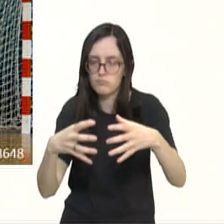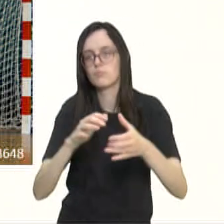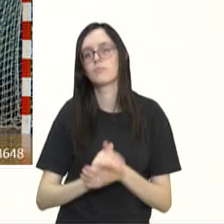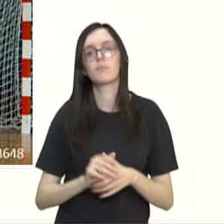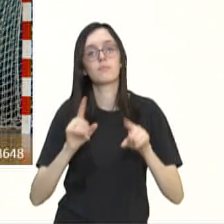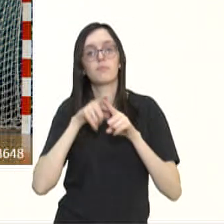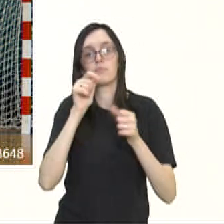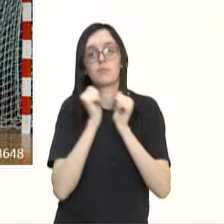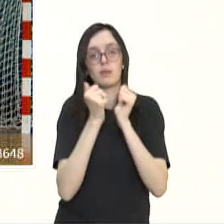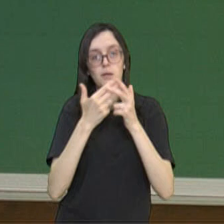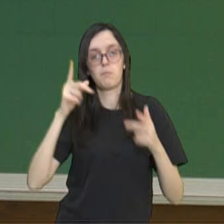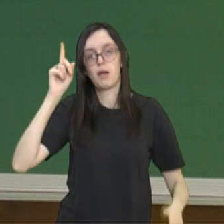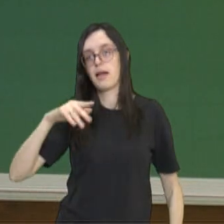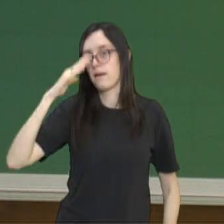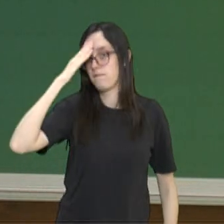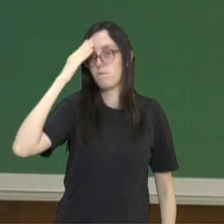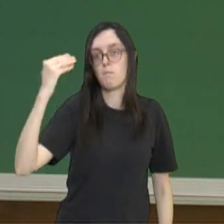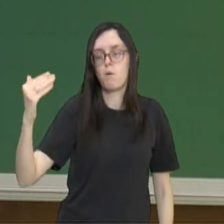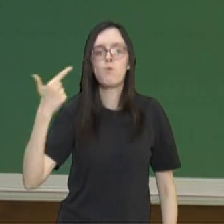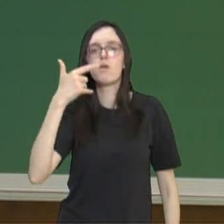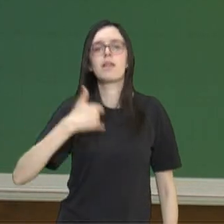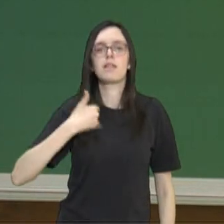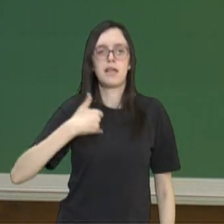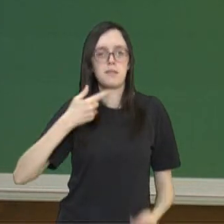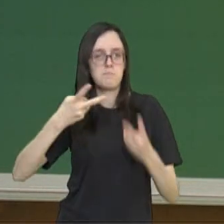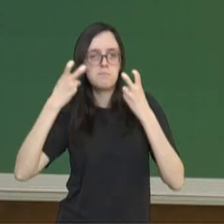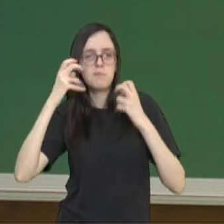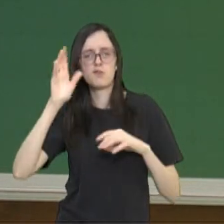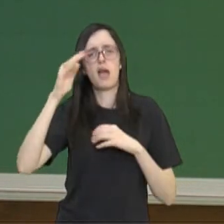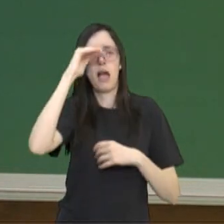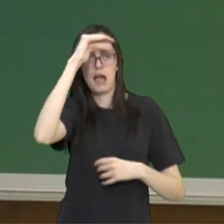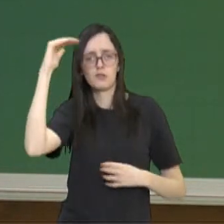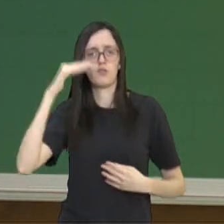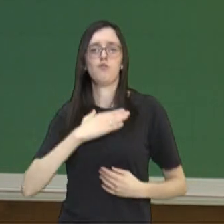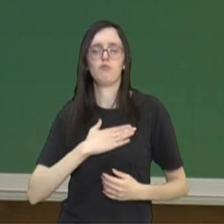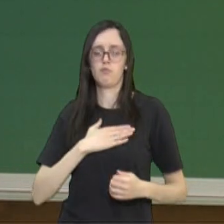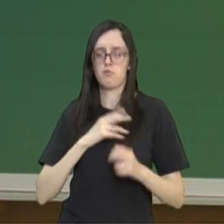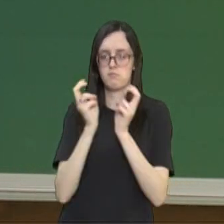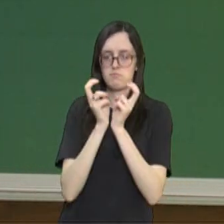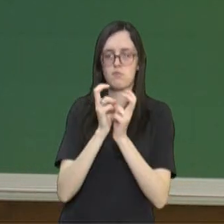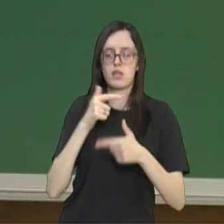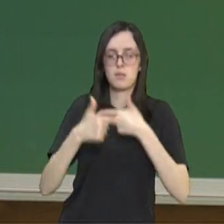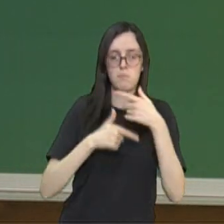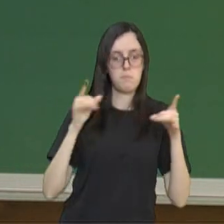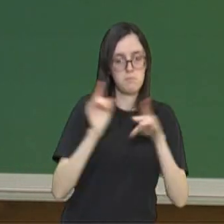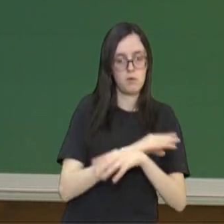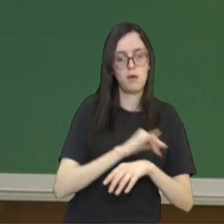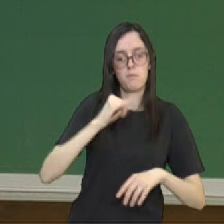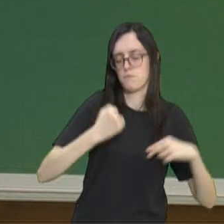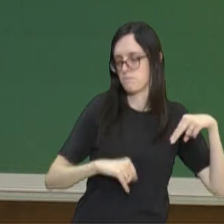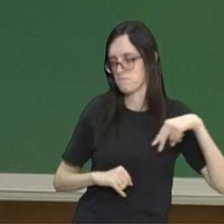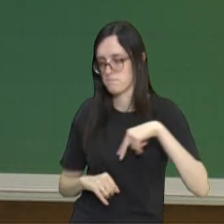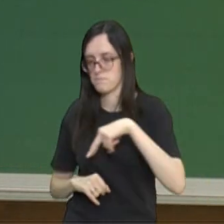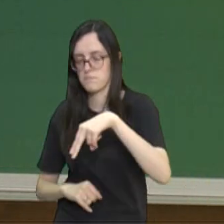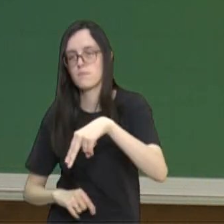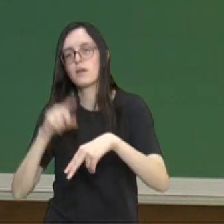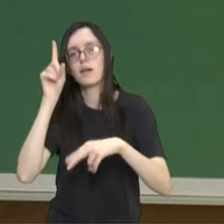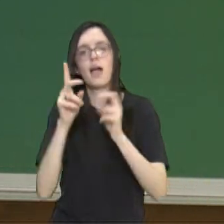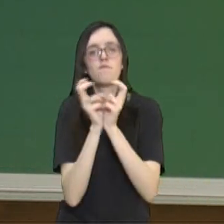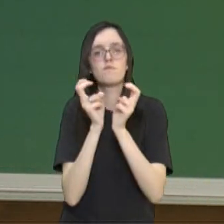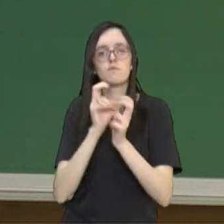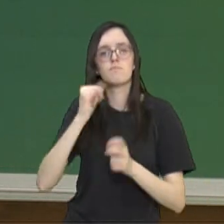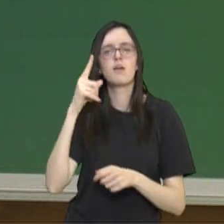espaço mais limitado que o futebol, né, comparando um pouquinho, você tem mais velocidade, você tem outros movimentos,